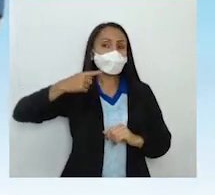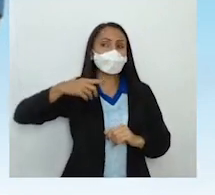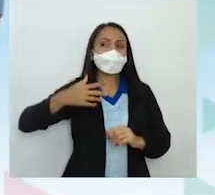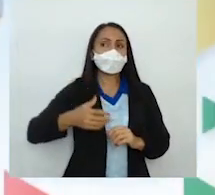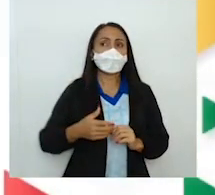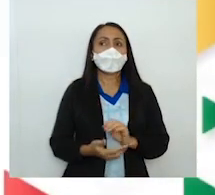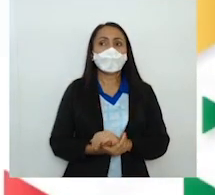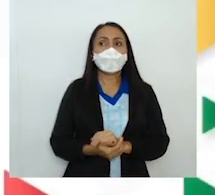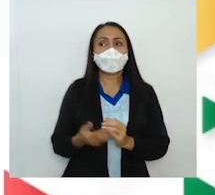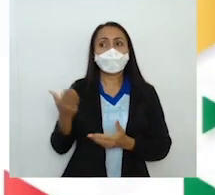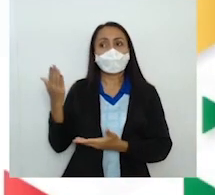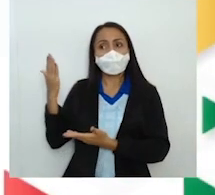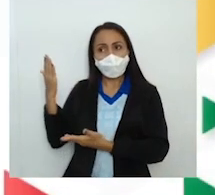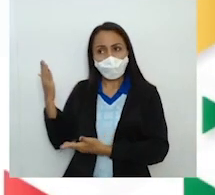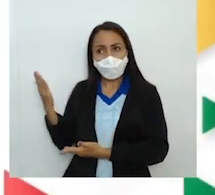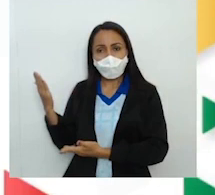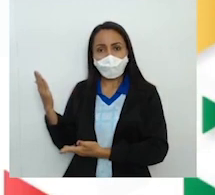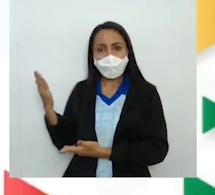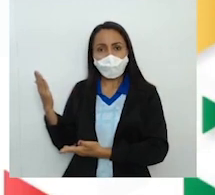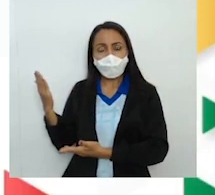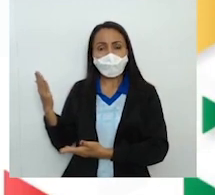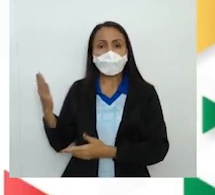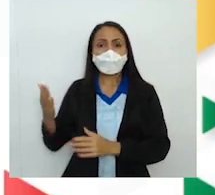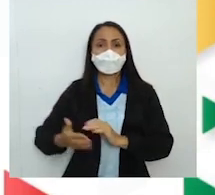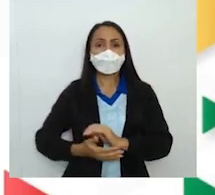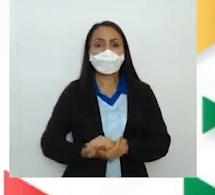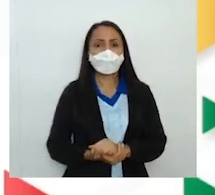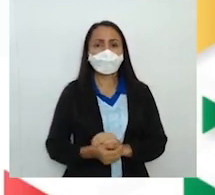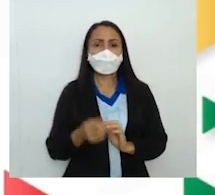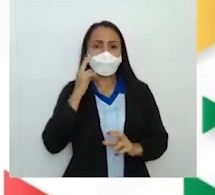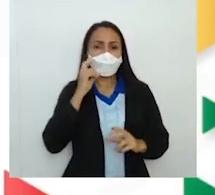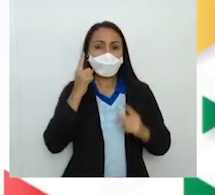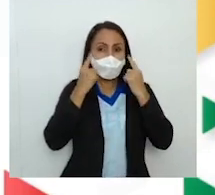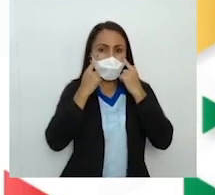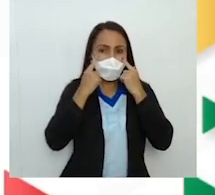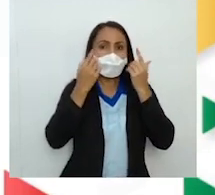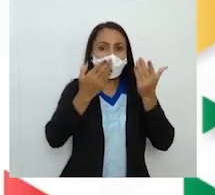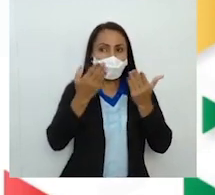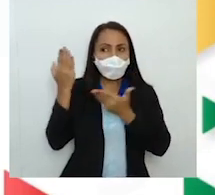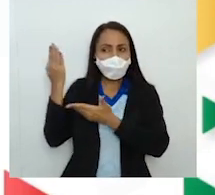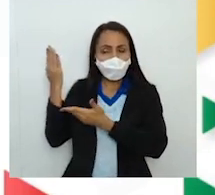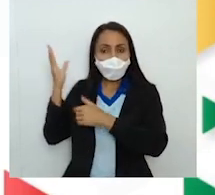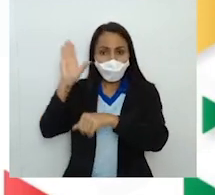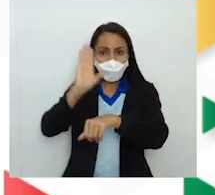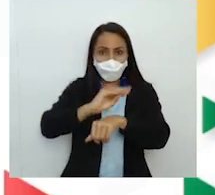a pena nós observarmos. Exatamente. Aqui. Se você olhar atentamente nessa